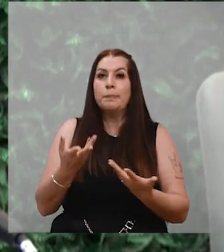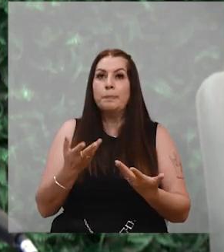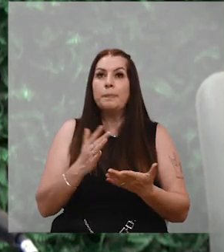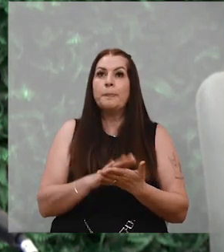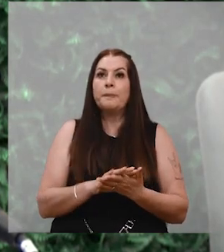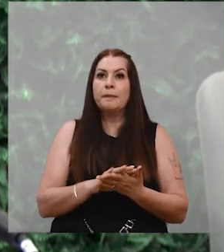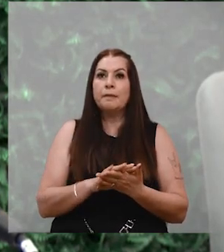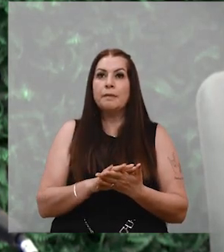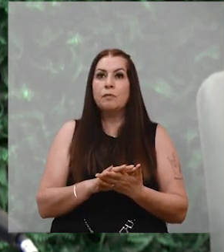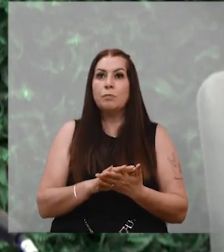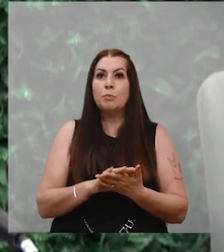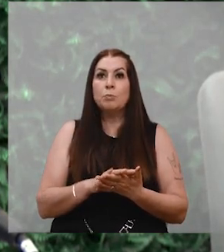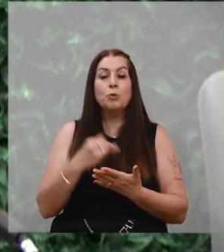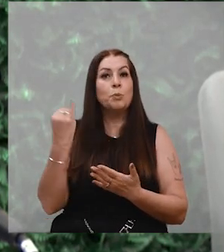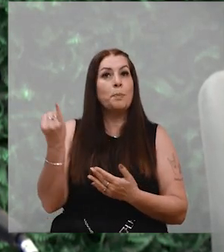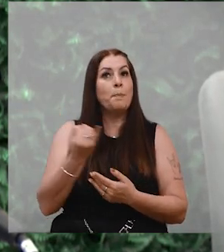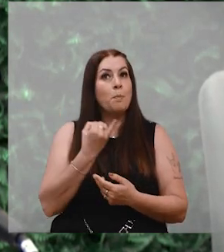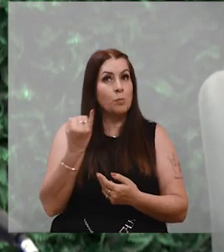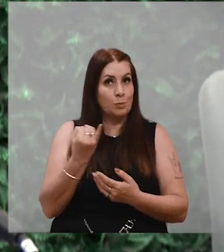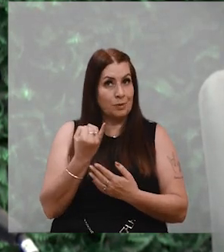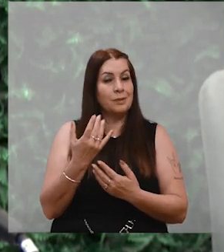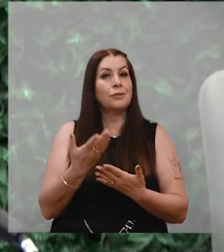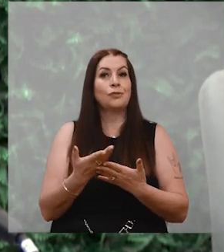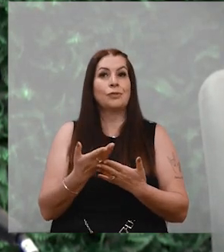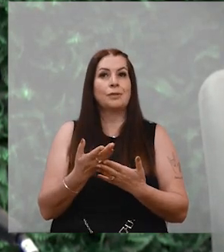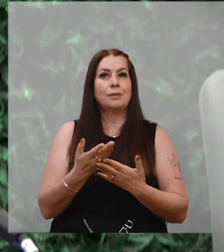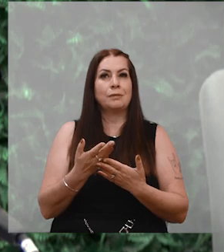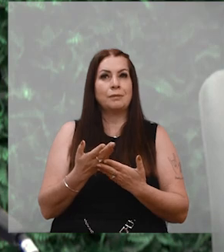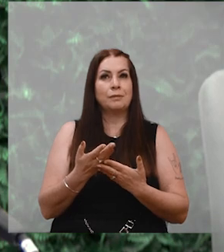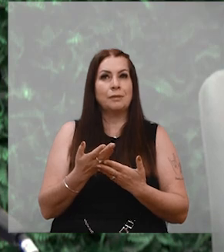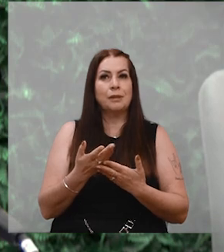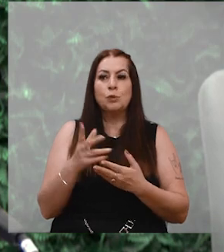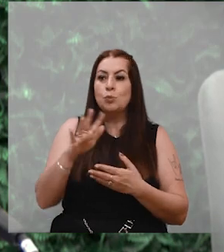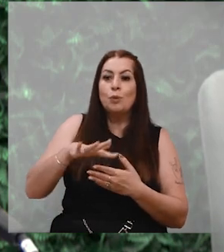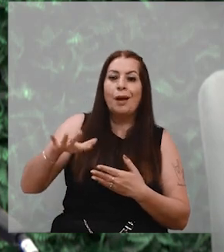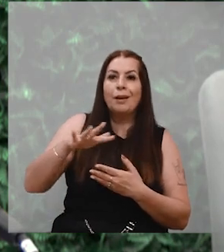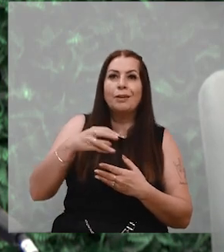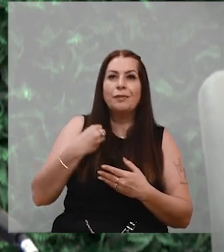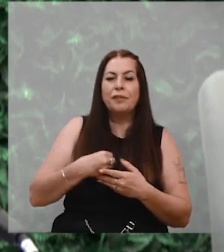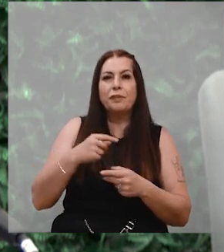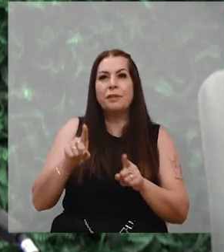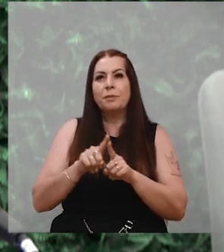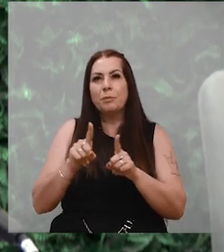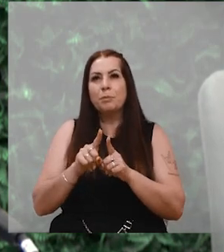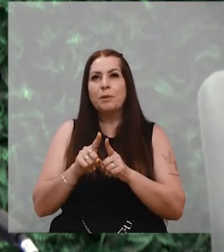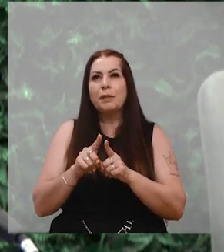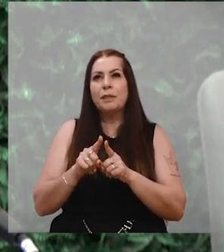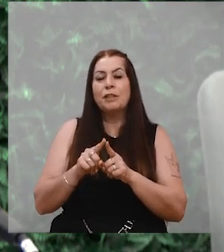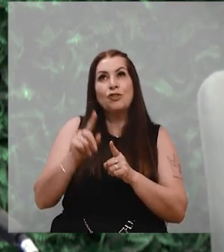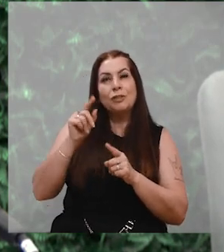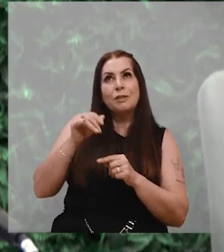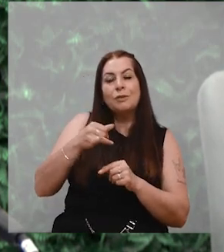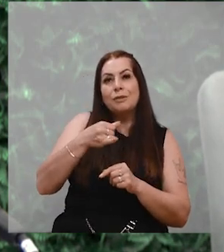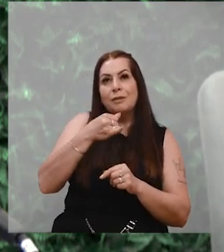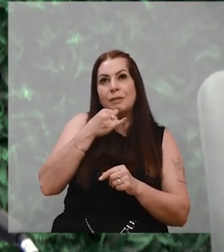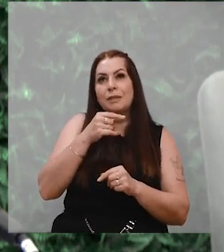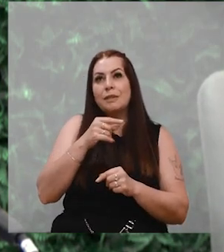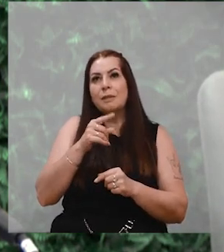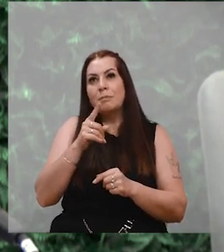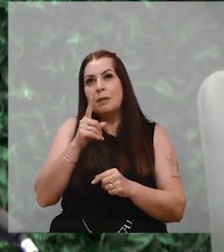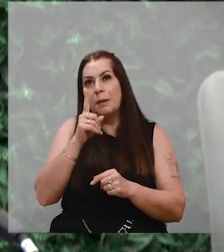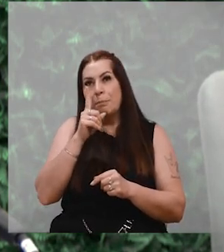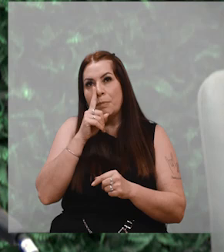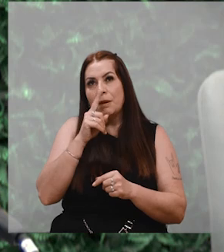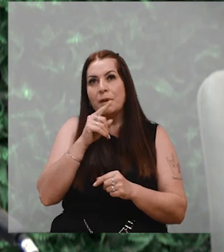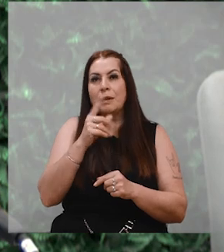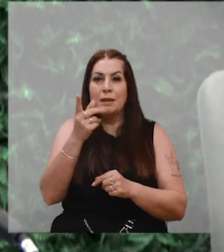Mas foi muito importante pela experiência, pela situação que a gente vive também, de viver um luto, né? Eu perdi minha mãe o ano